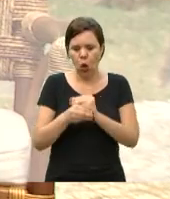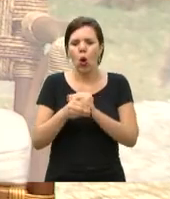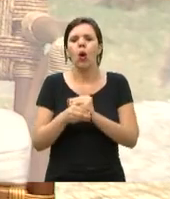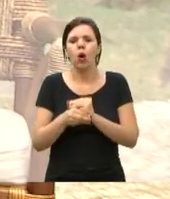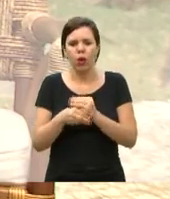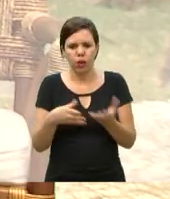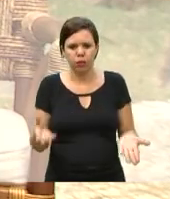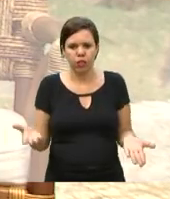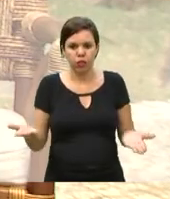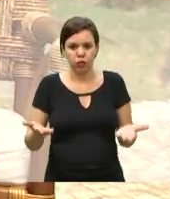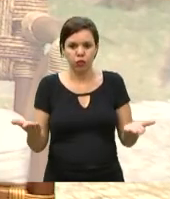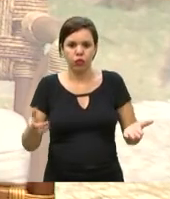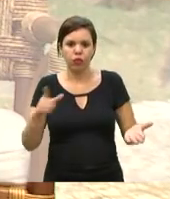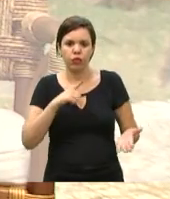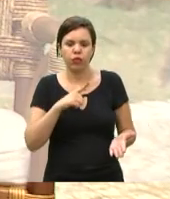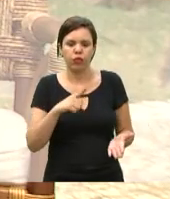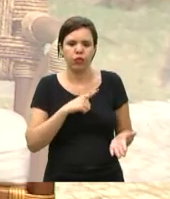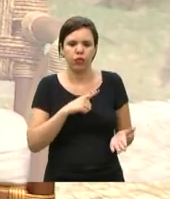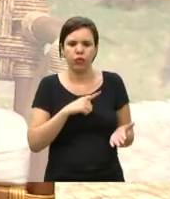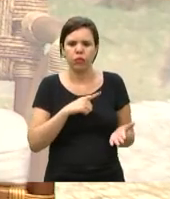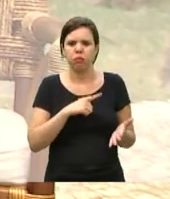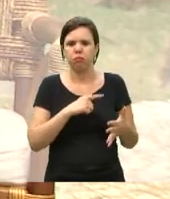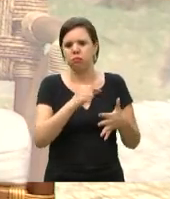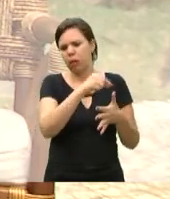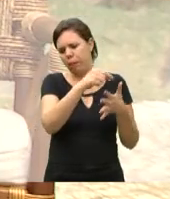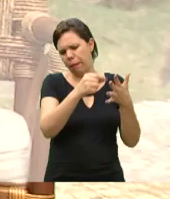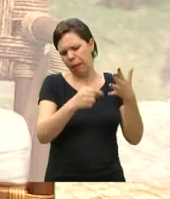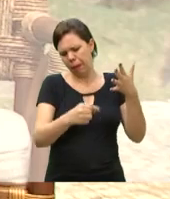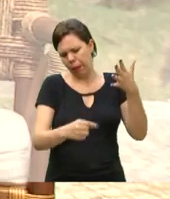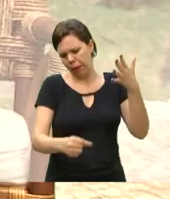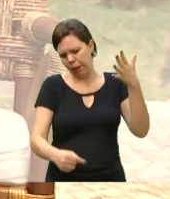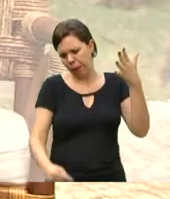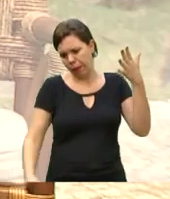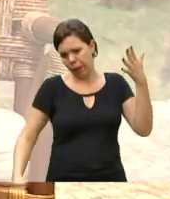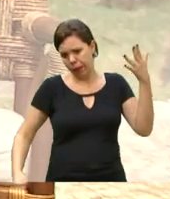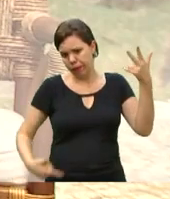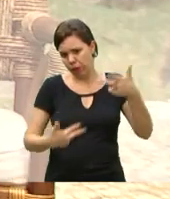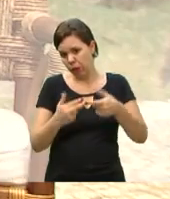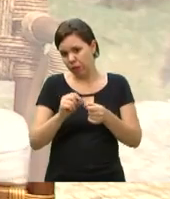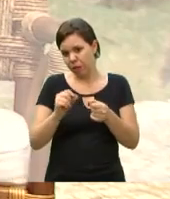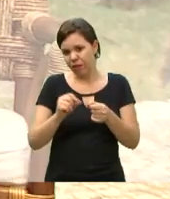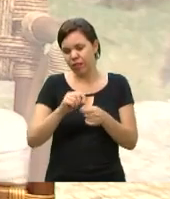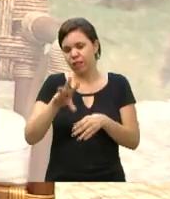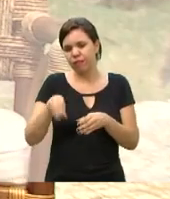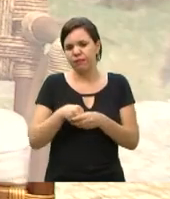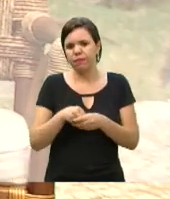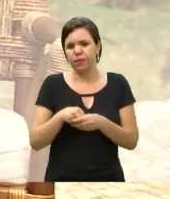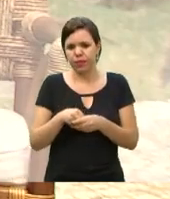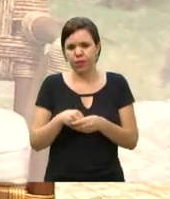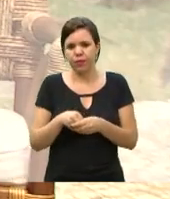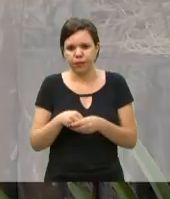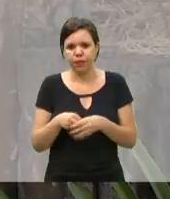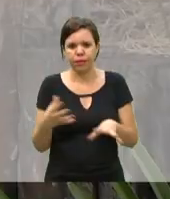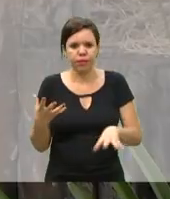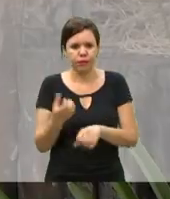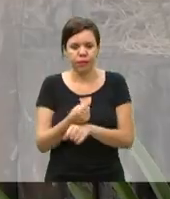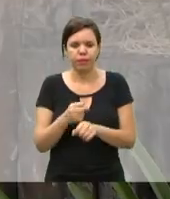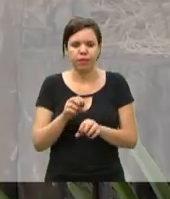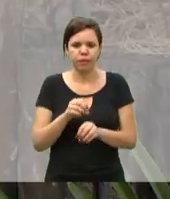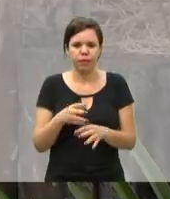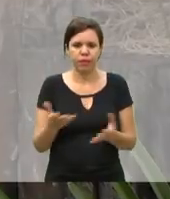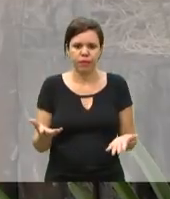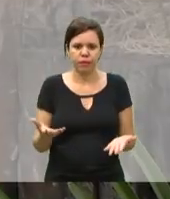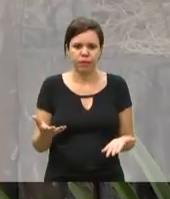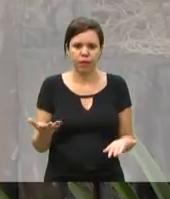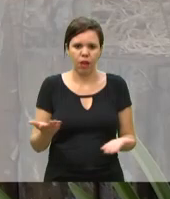completando, e hoje a gente tem um quadro bastante grande de atividades fazendo o que a gente chama de uma transdisciplina. Certo? A